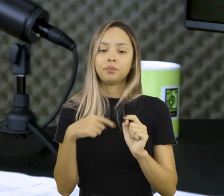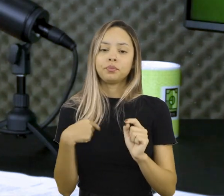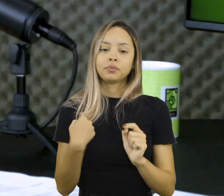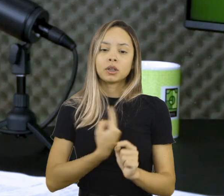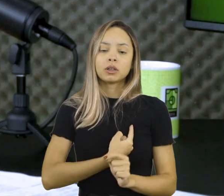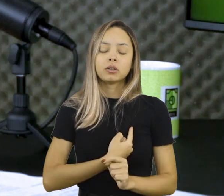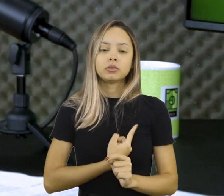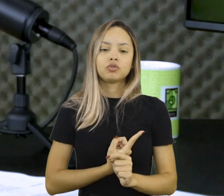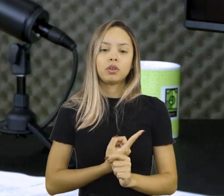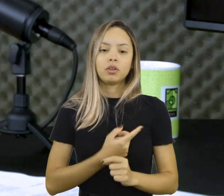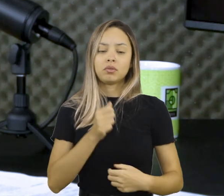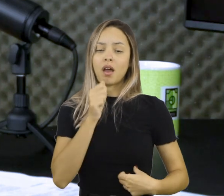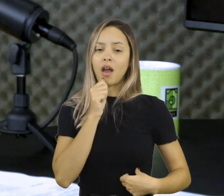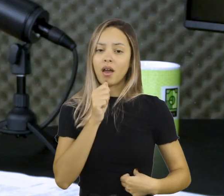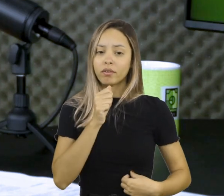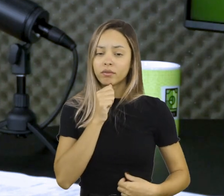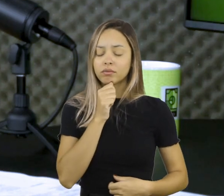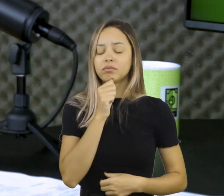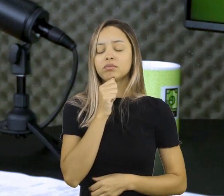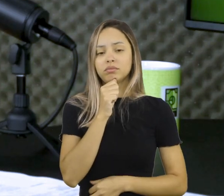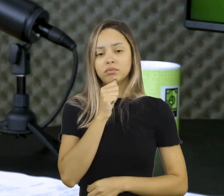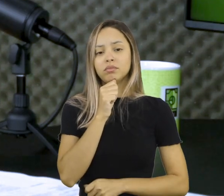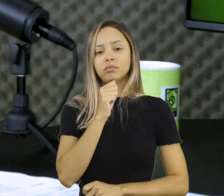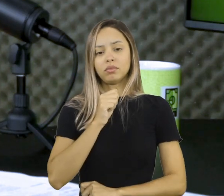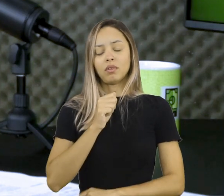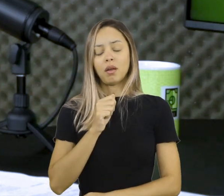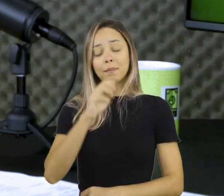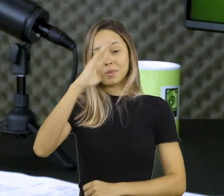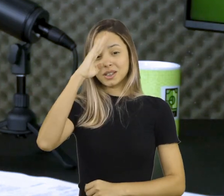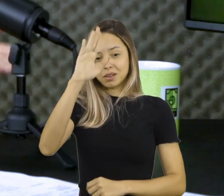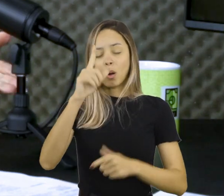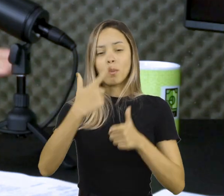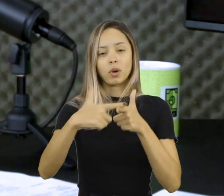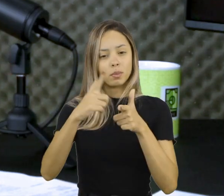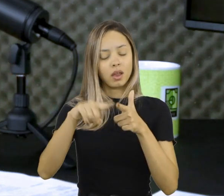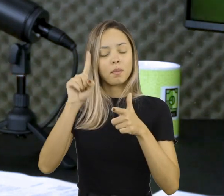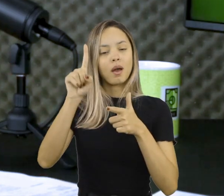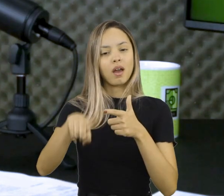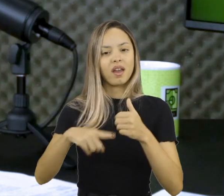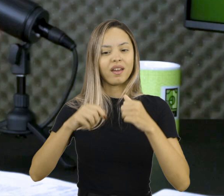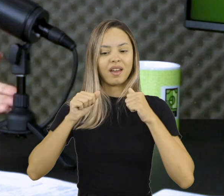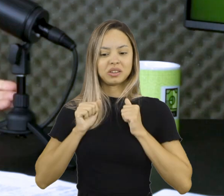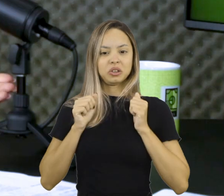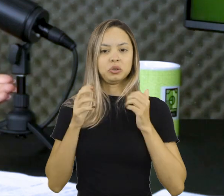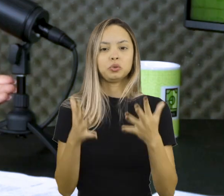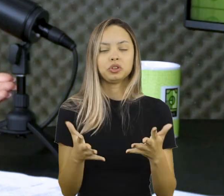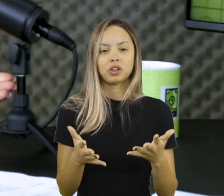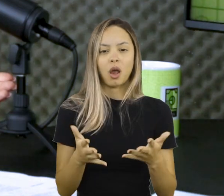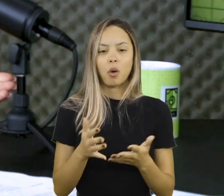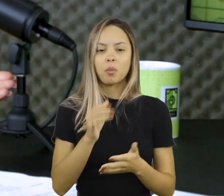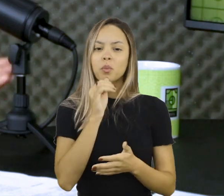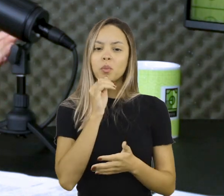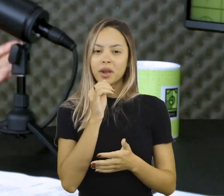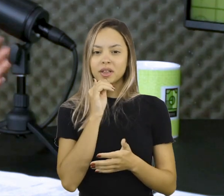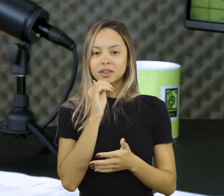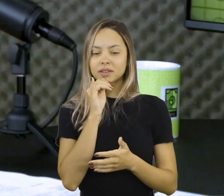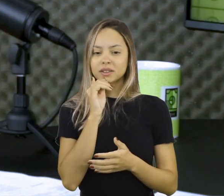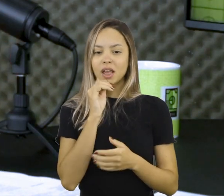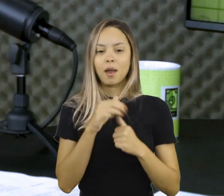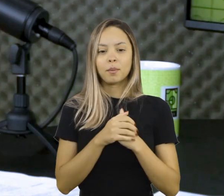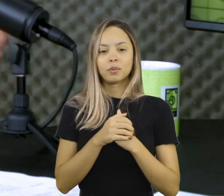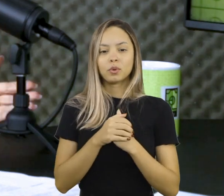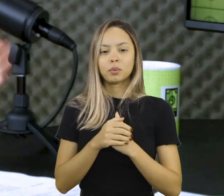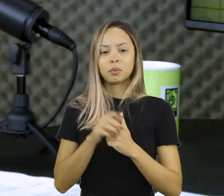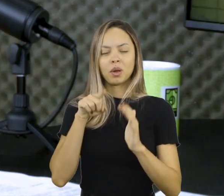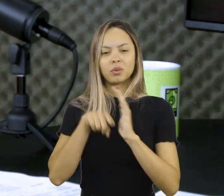eh esmagado pela barreira atitudinal como tem perguntas como essa quando quando tem incisões como essas